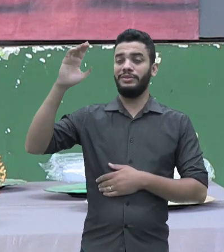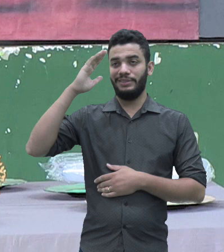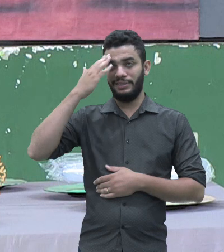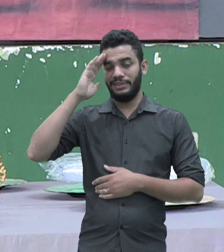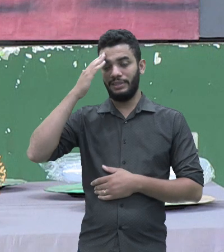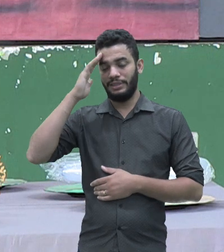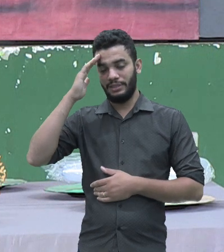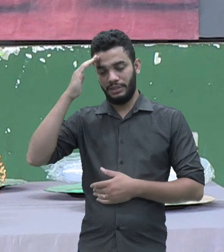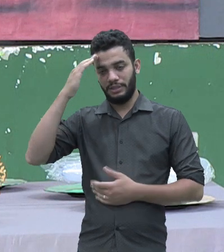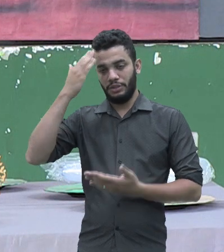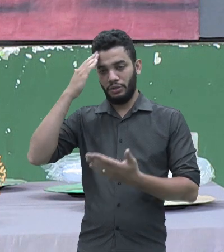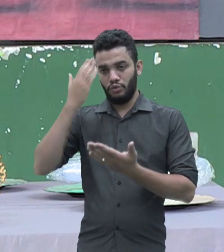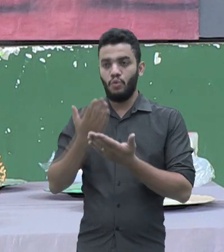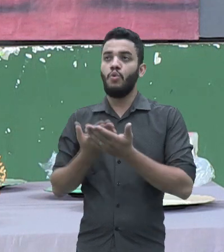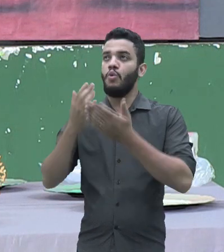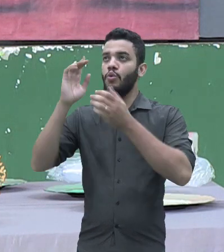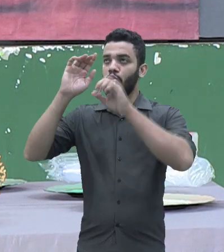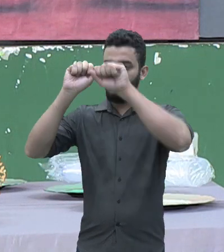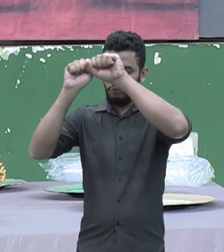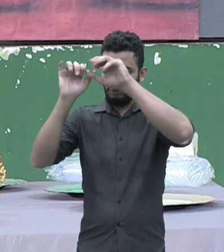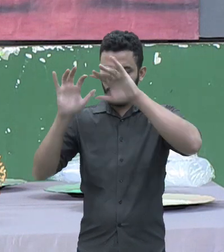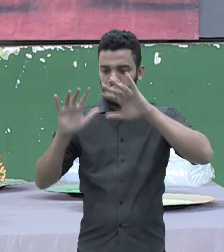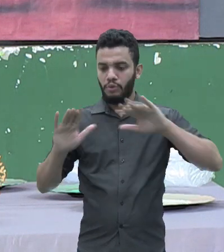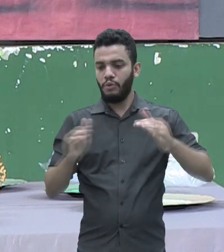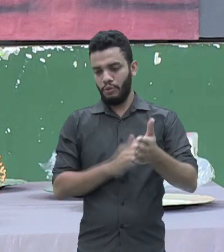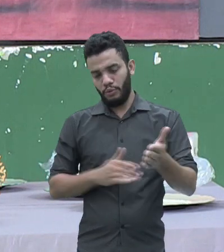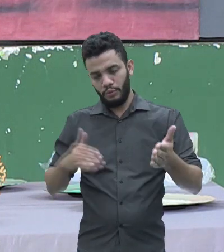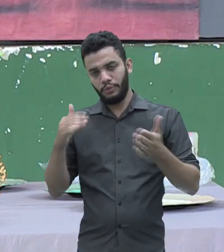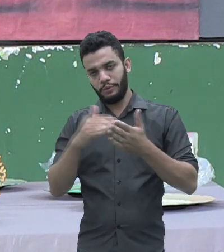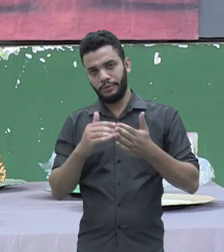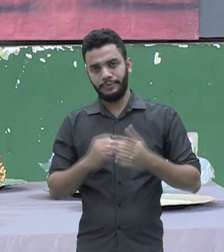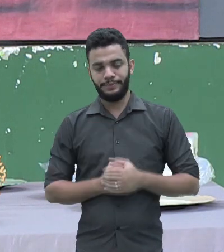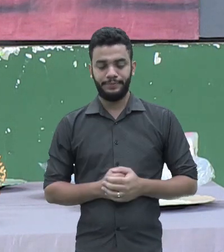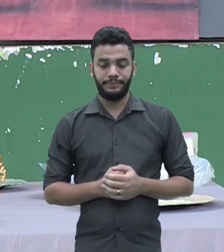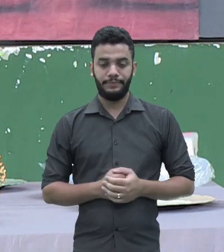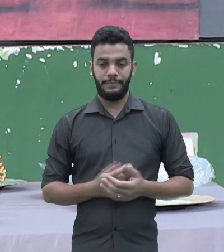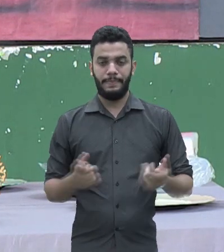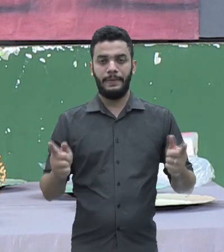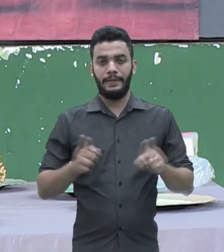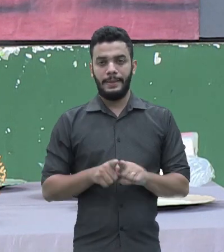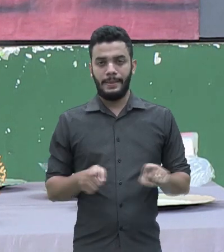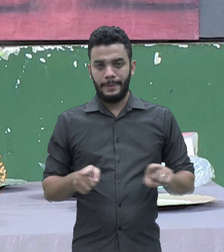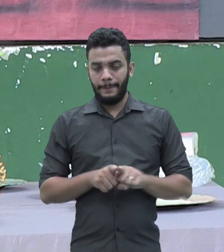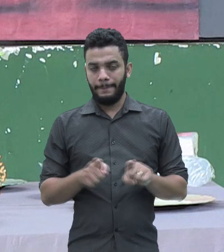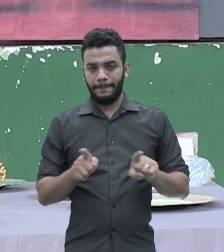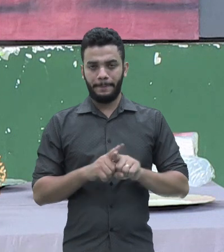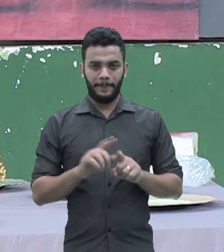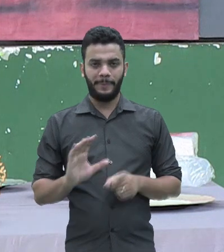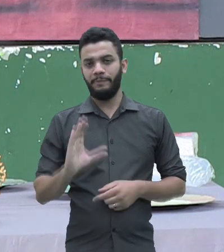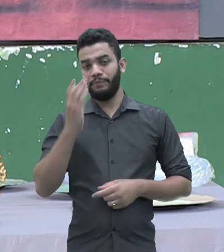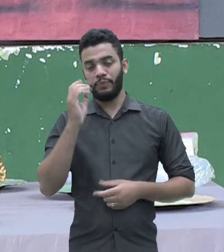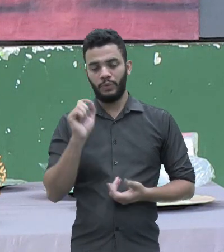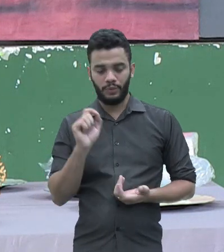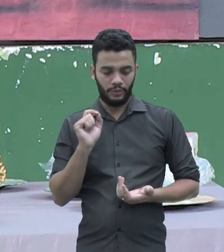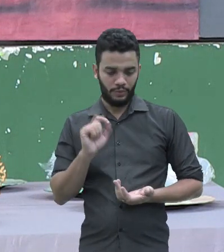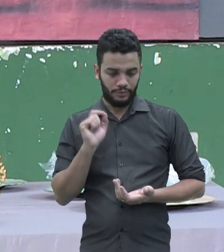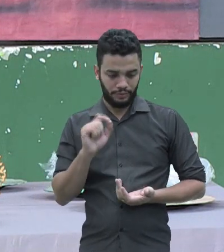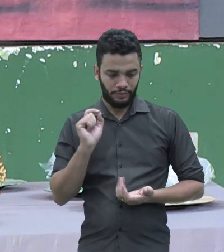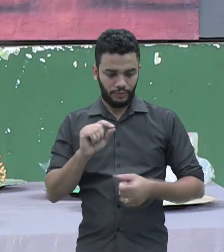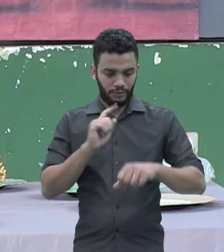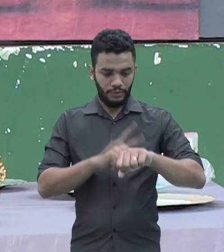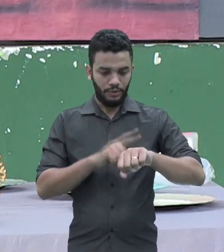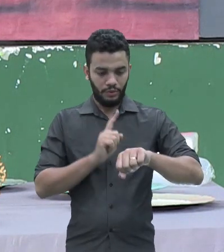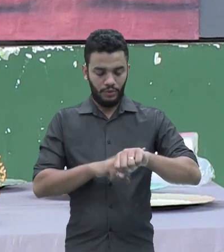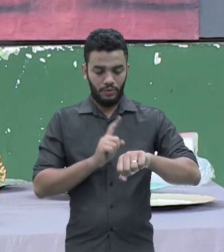ao longo do ano. Originalmente, a data era comemorada após a época das colheitas, justamente para agradecer